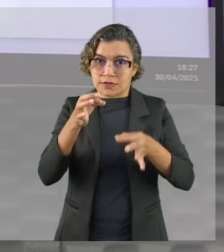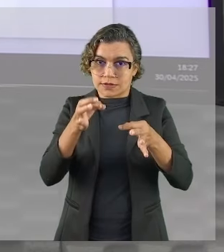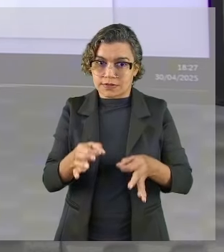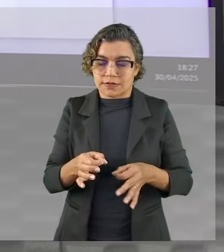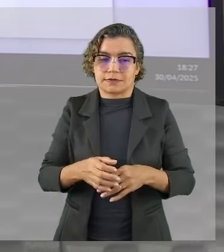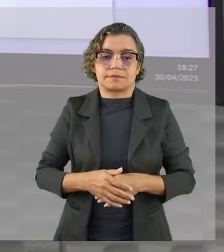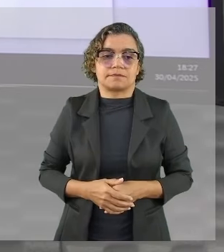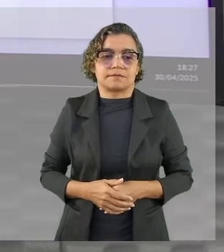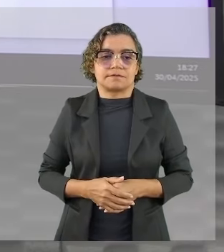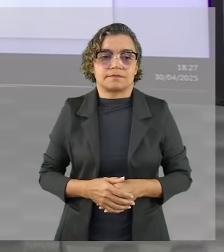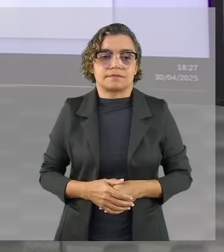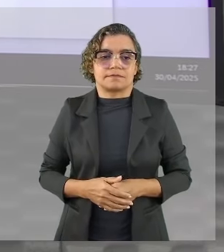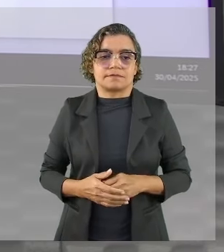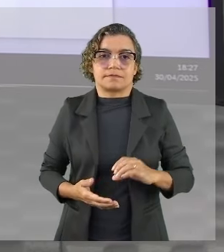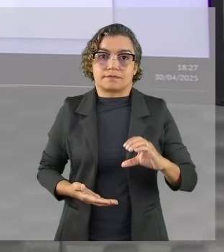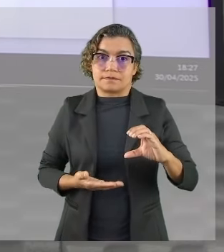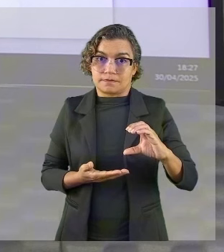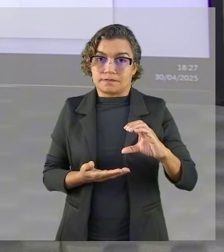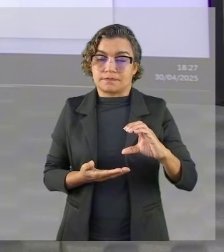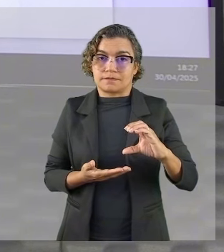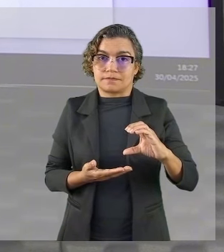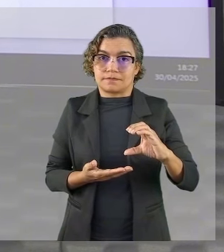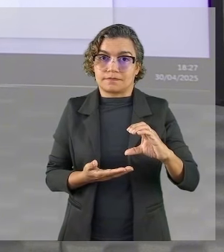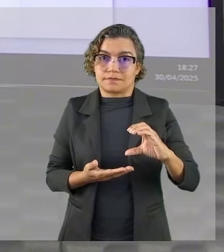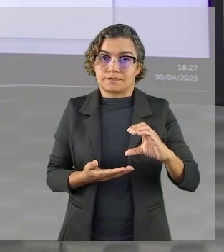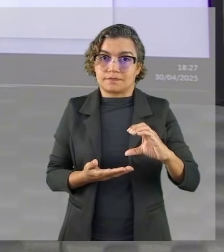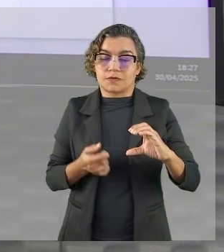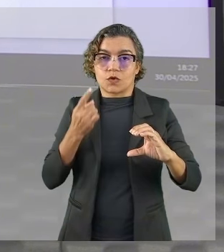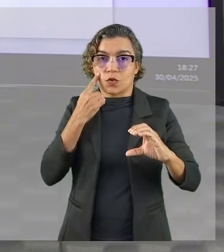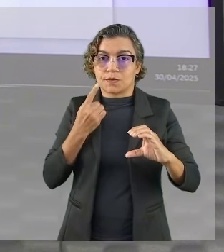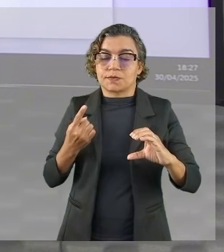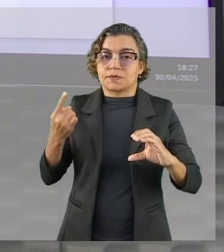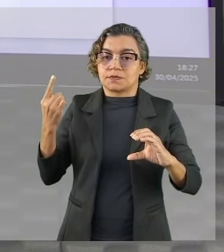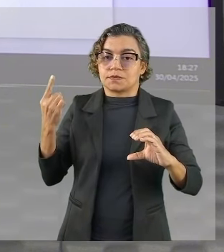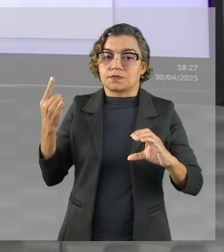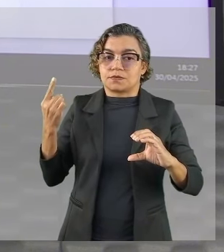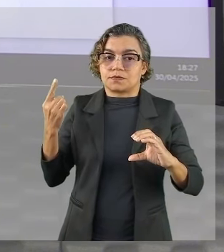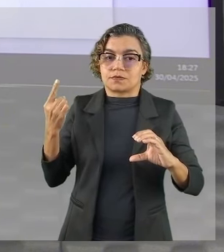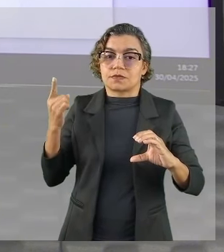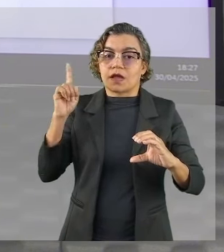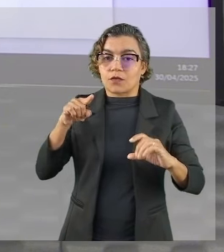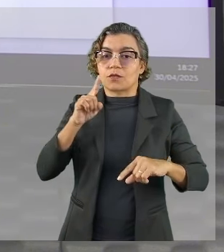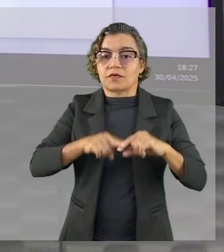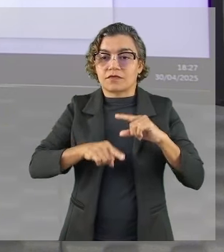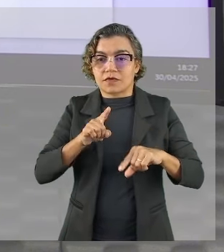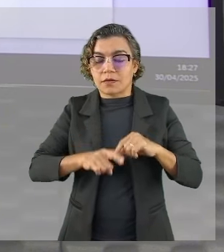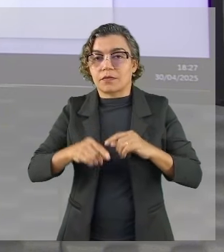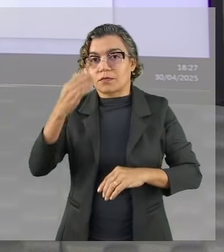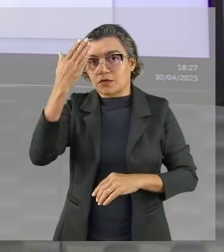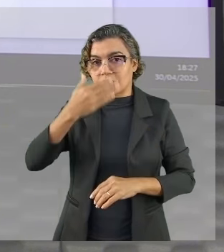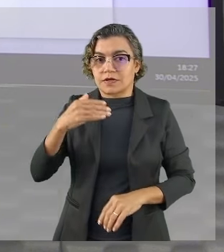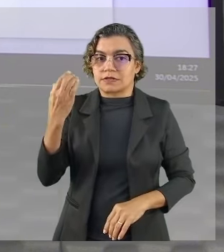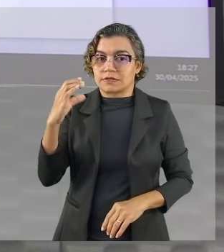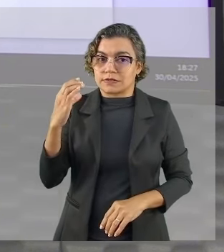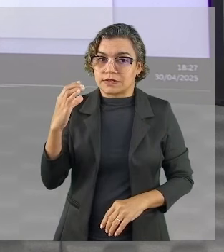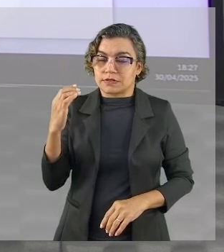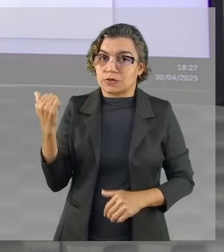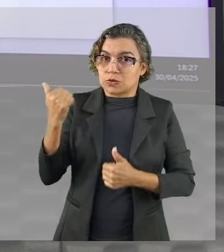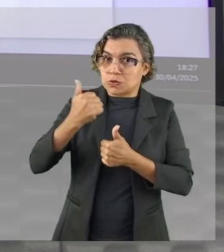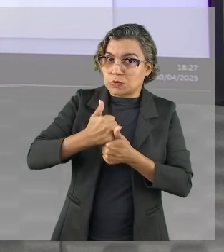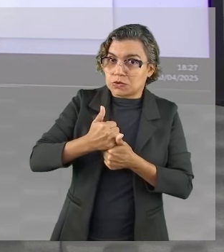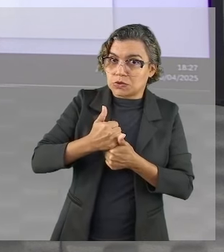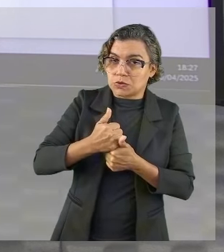C diz o seguinte: a filosofia é uma ferramenta para provar que a ciência pode substituir a moral, ele não